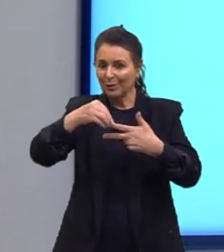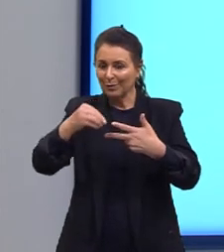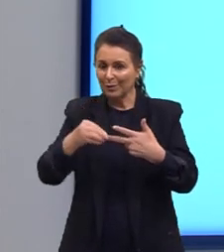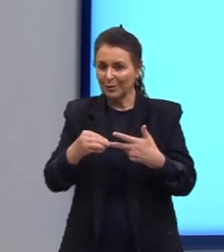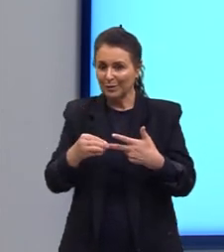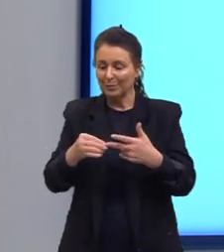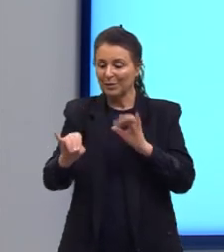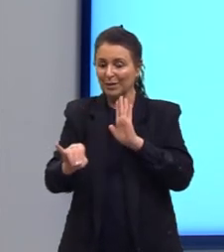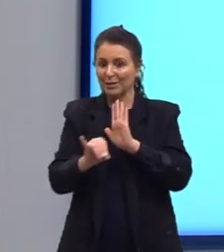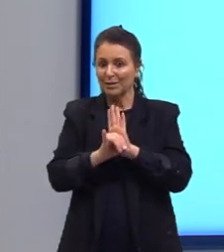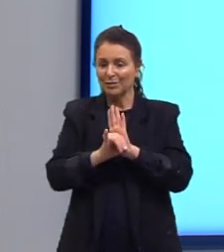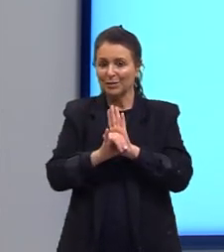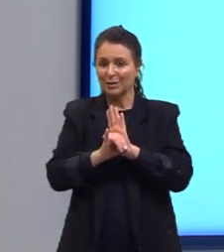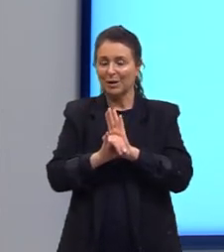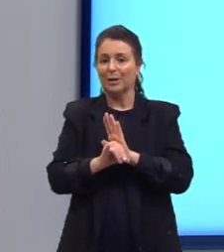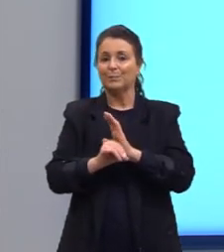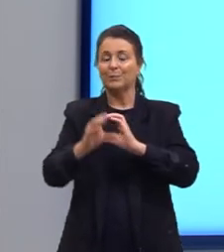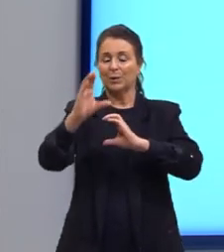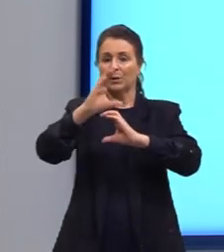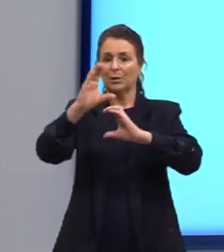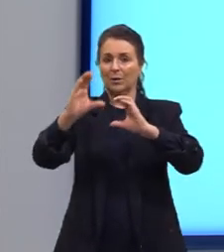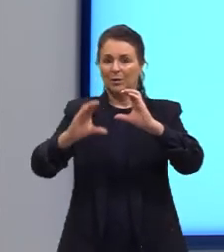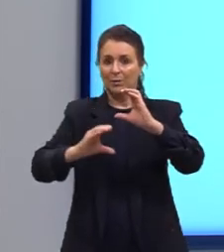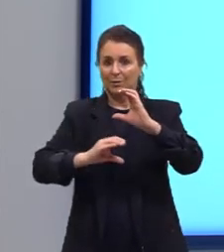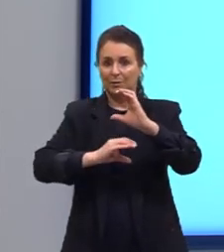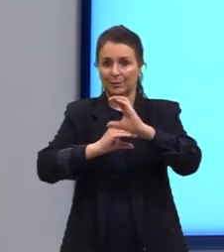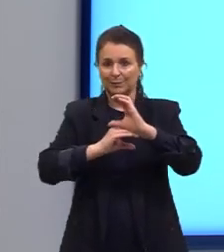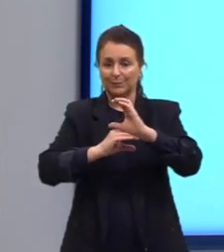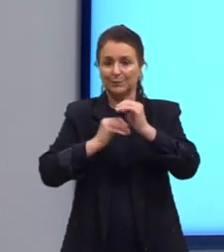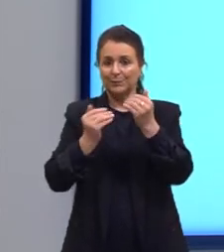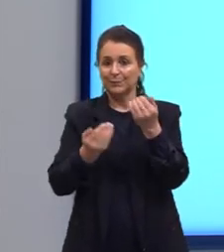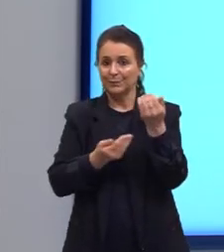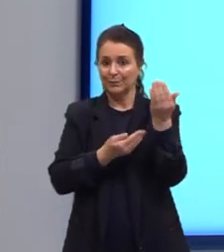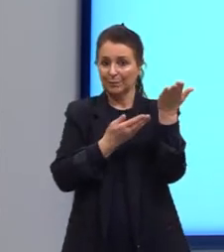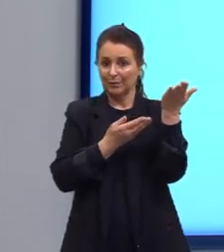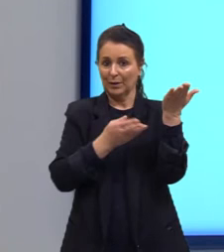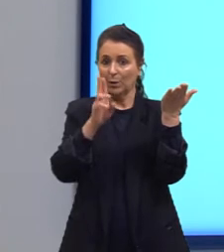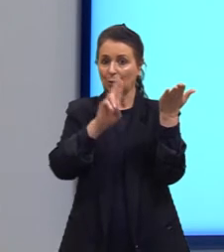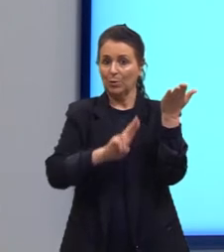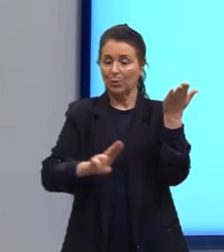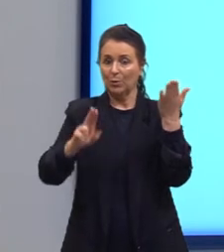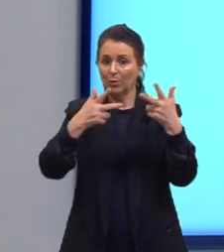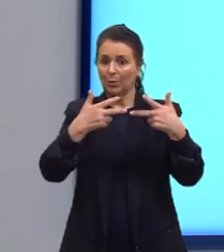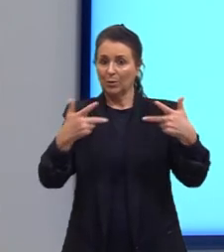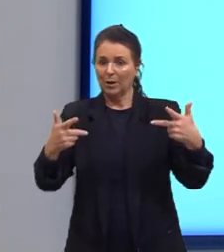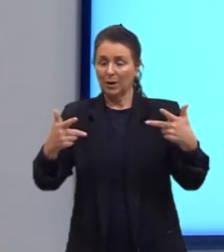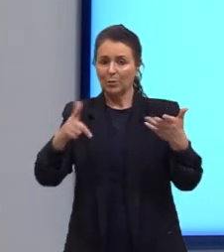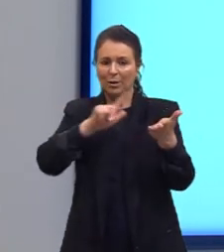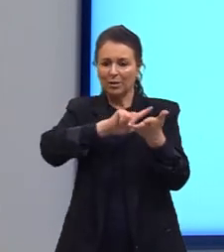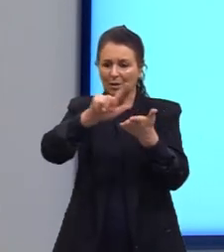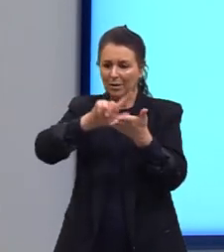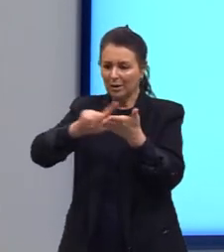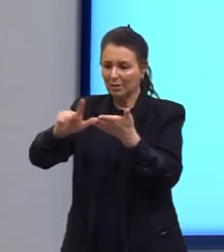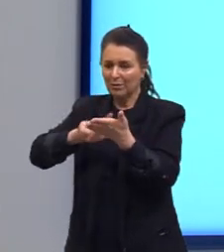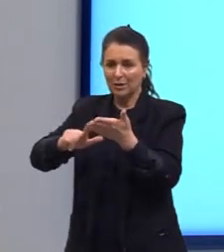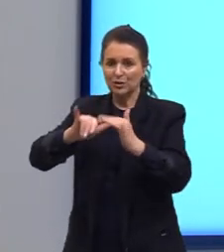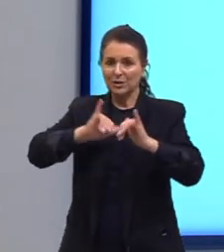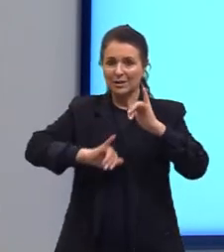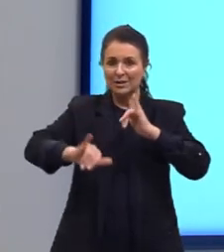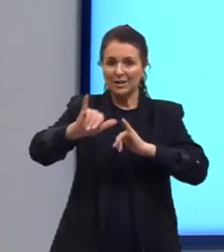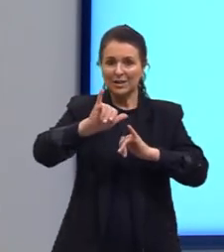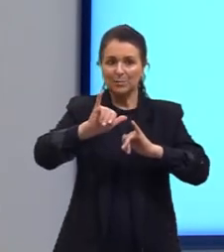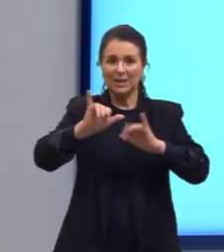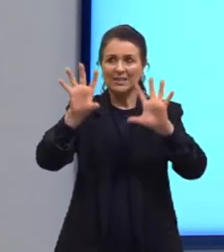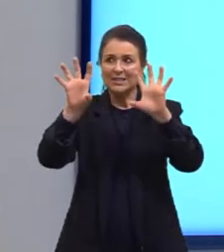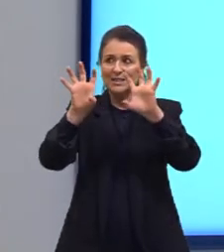o primeiro exercício o composto tetracloretano é uma substância usada na chamada lavagem química ou lavagem a seco